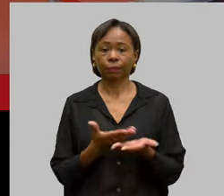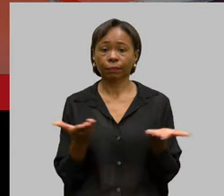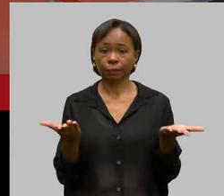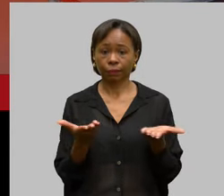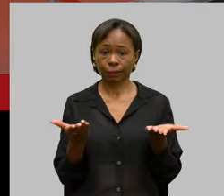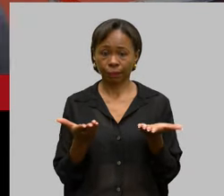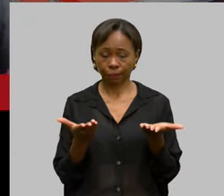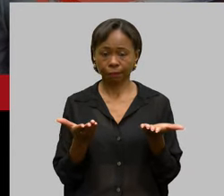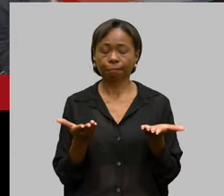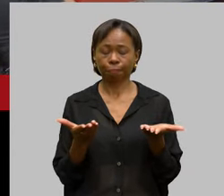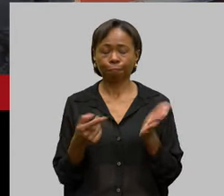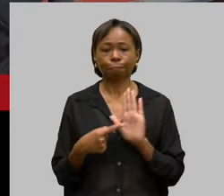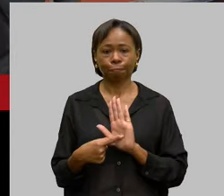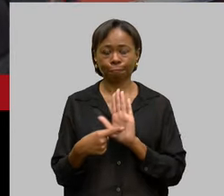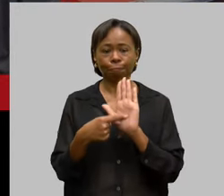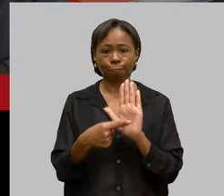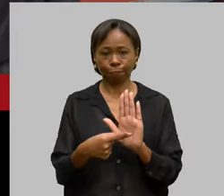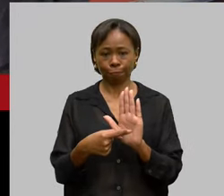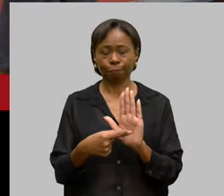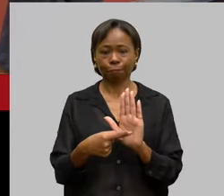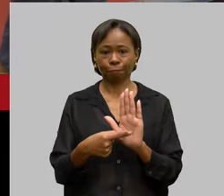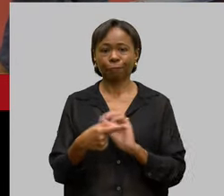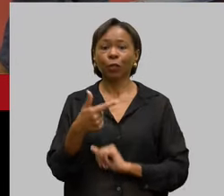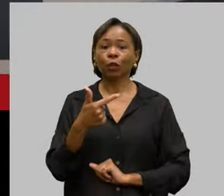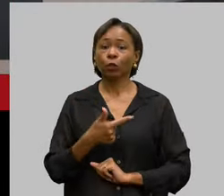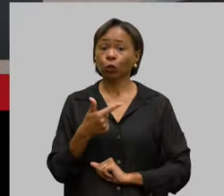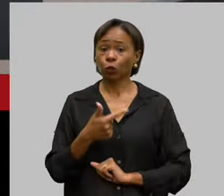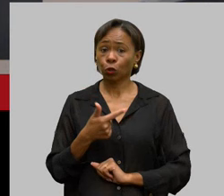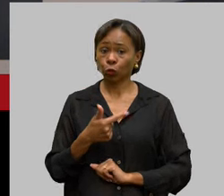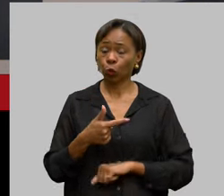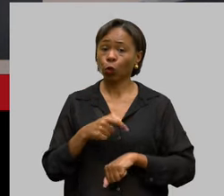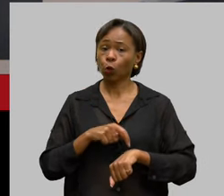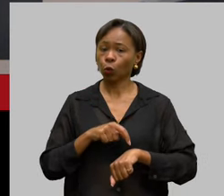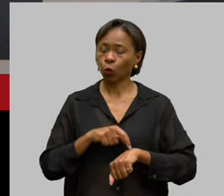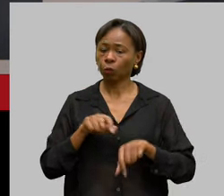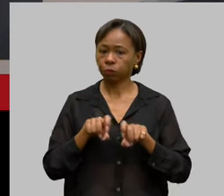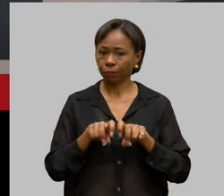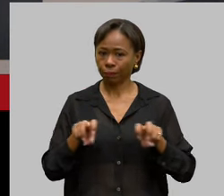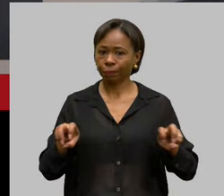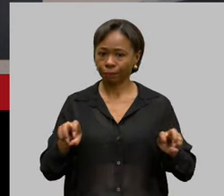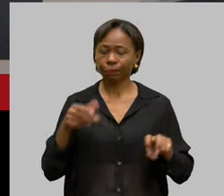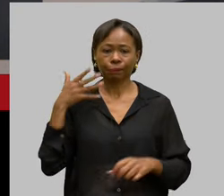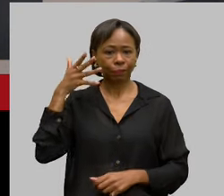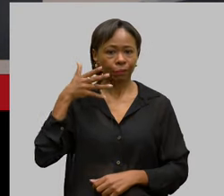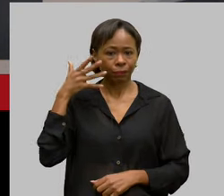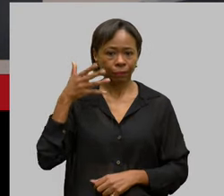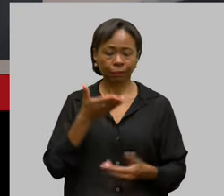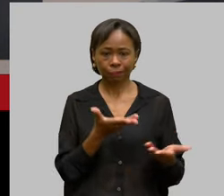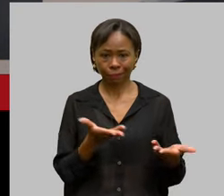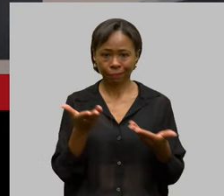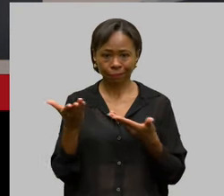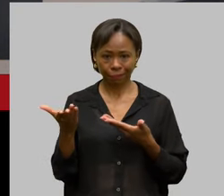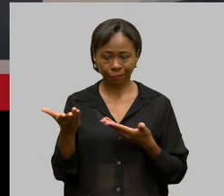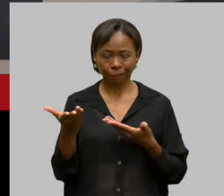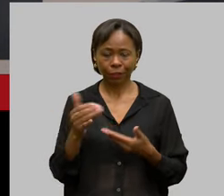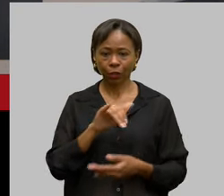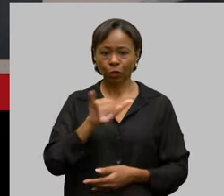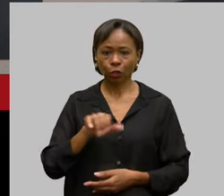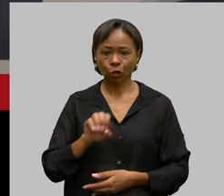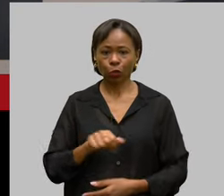fase de Exposições da segunda mesa de trabalho passamos a palavra ao senr João Carlos